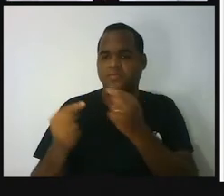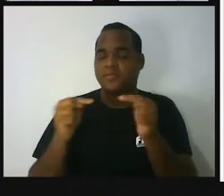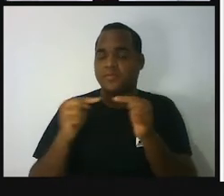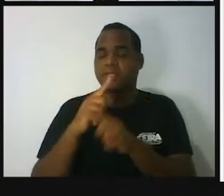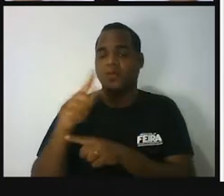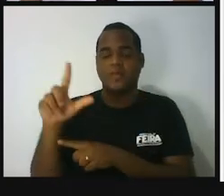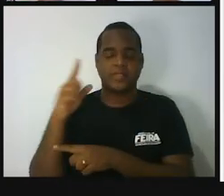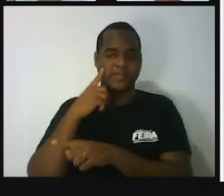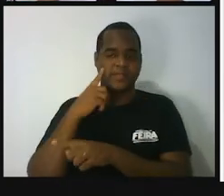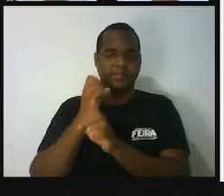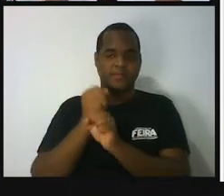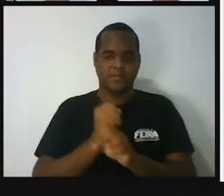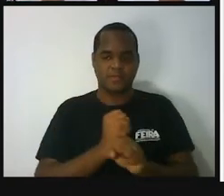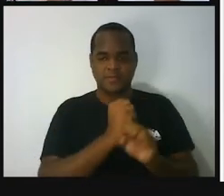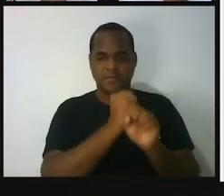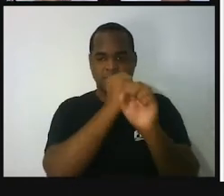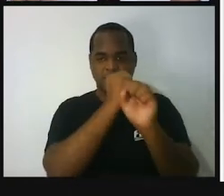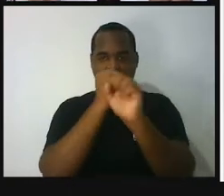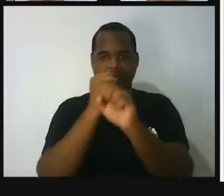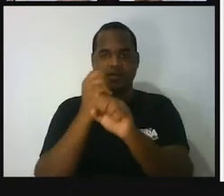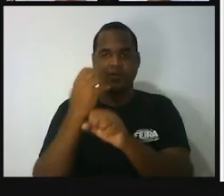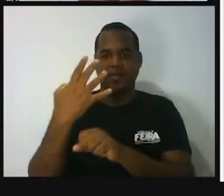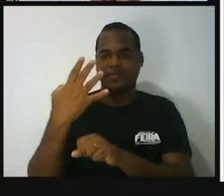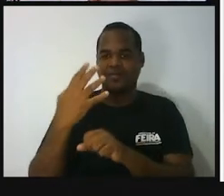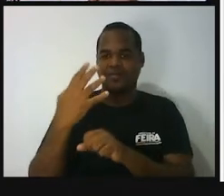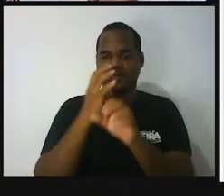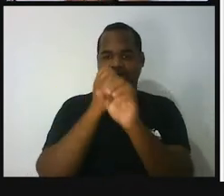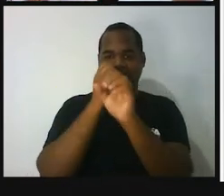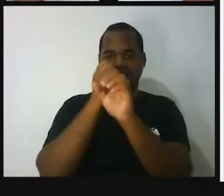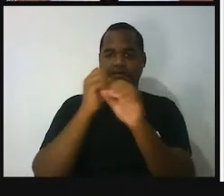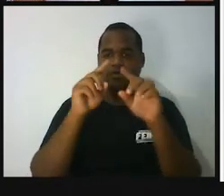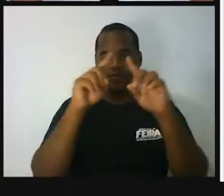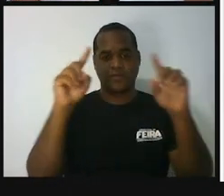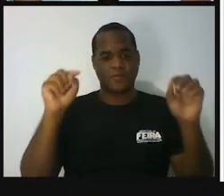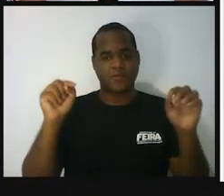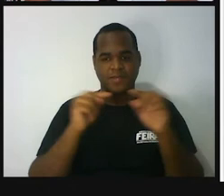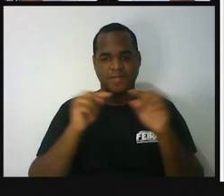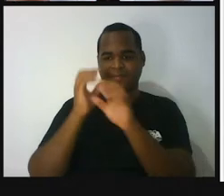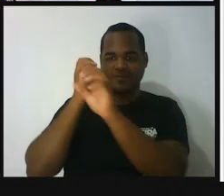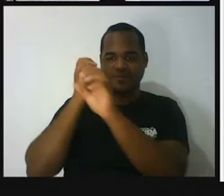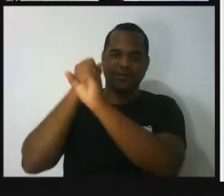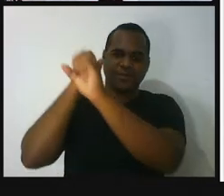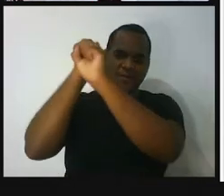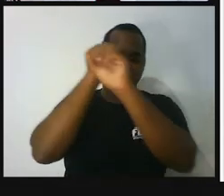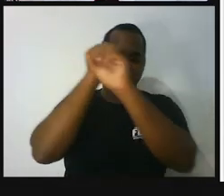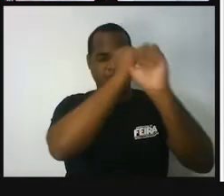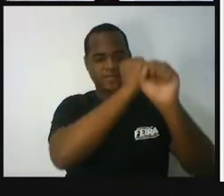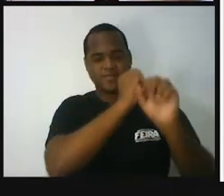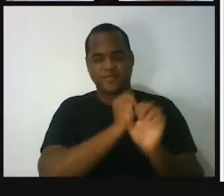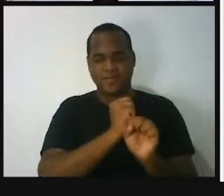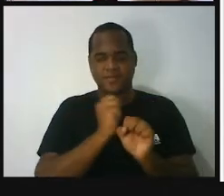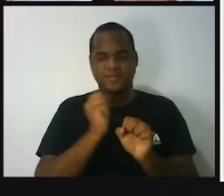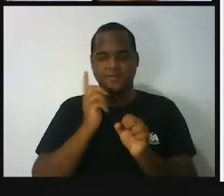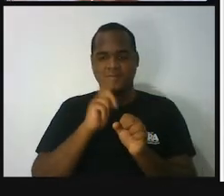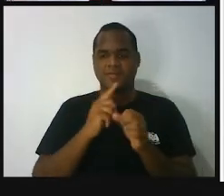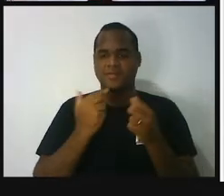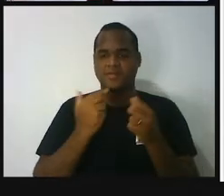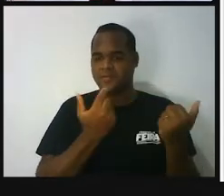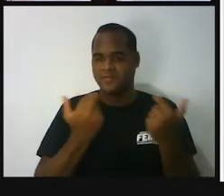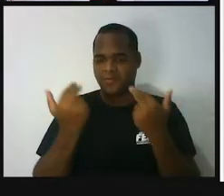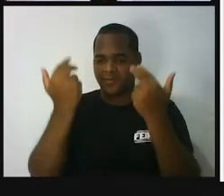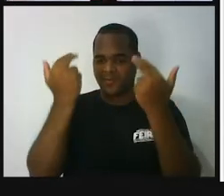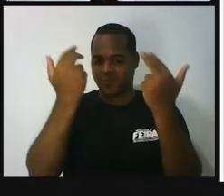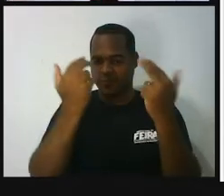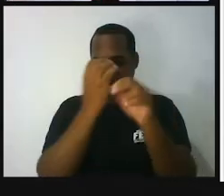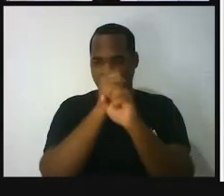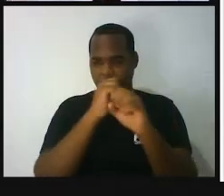medir os quatro ângulozinhos de dentro do quadrado, as quatro aberturazinhas dentro do quadrado, será que todas têm a mesma